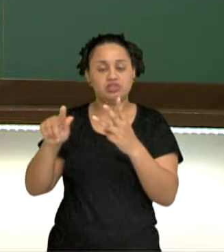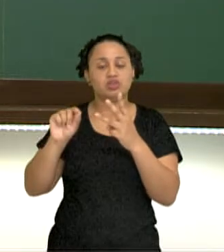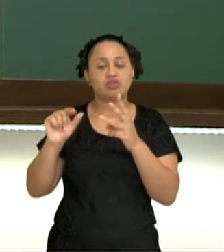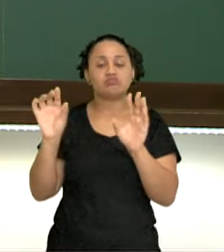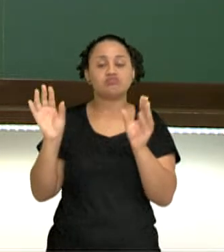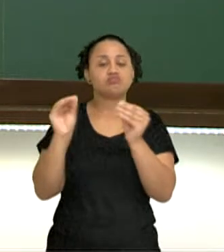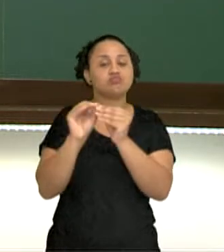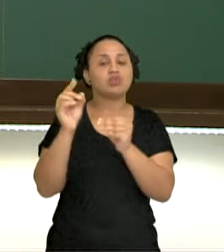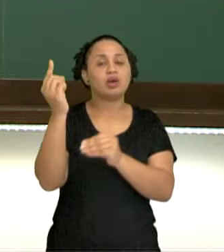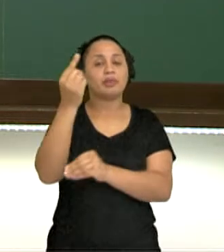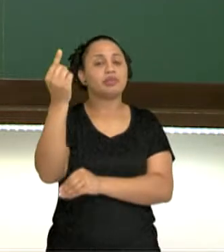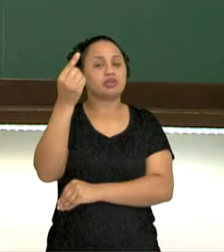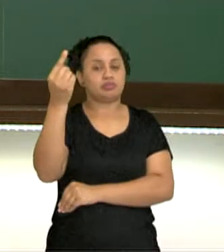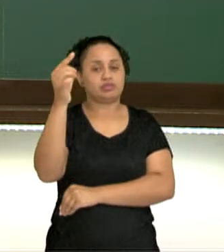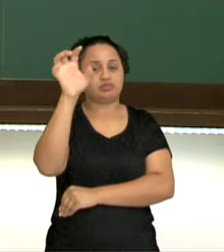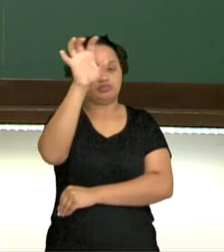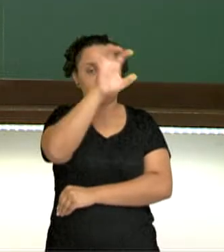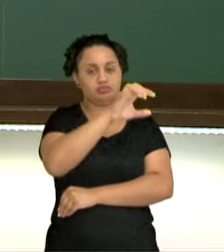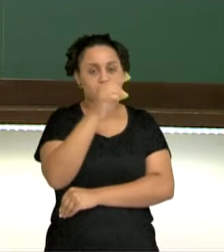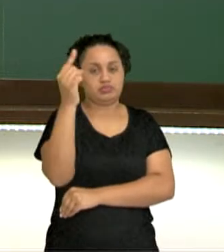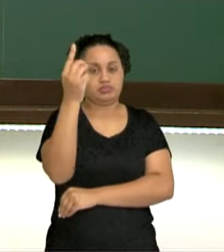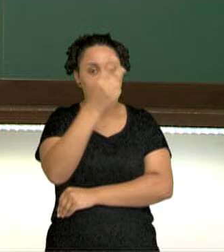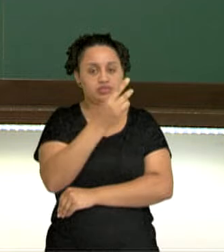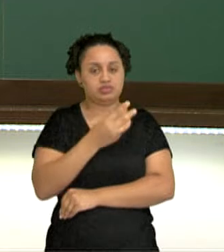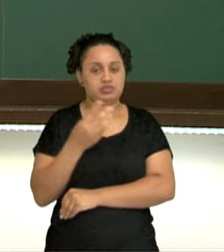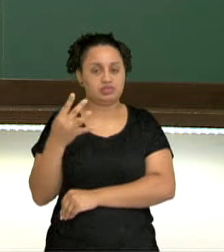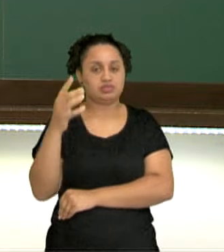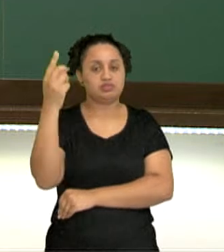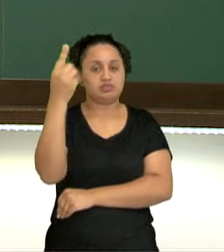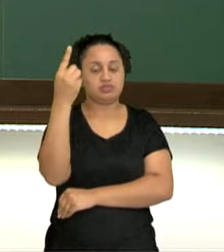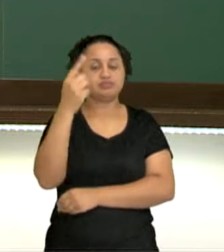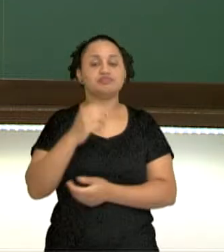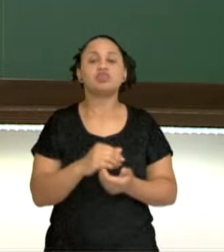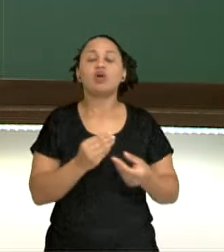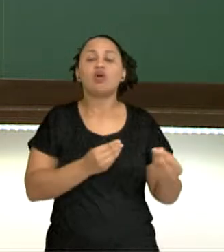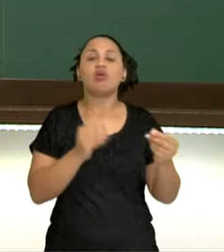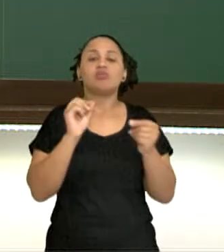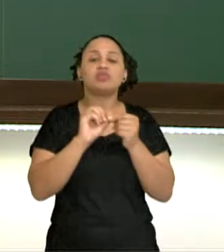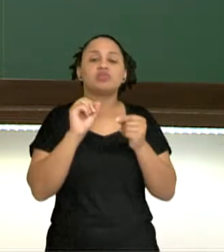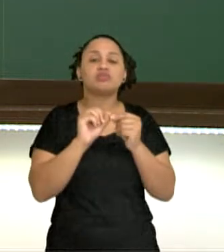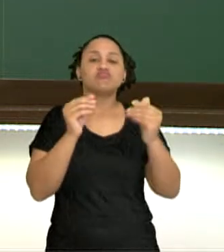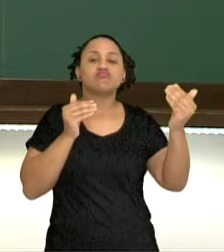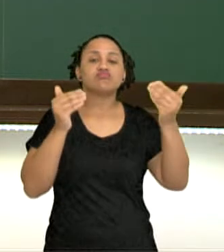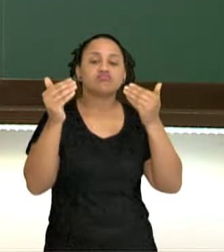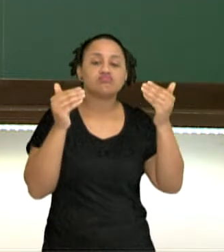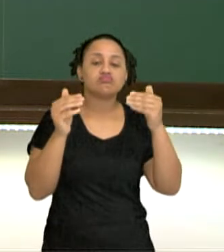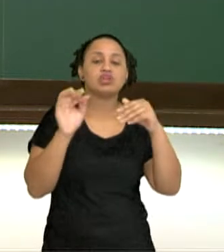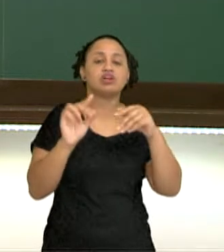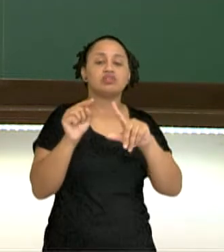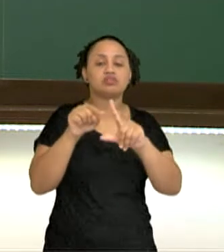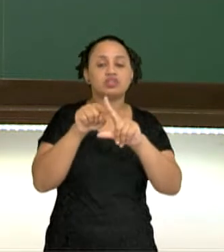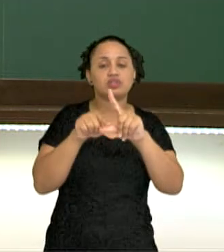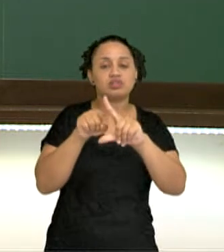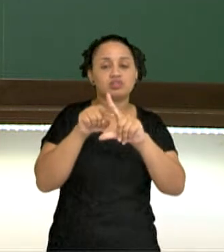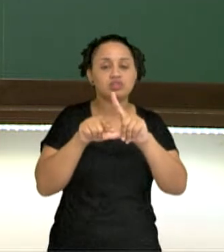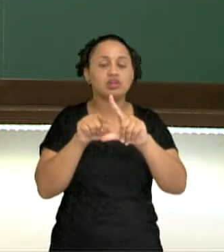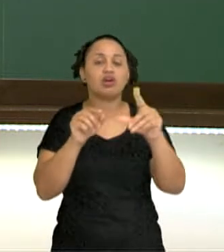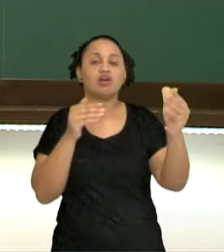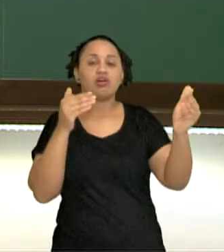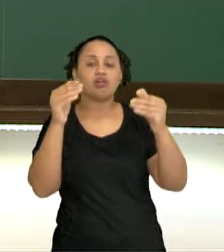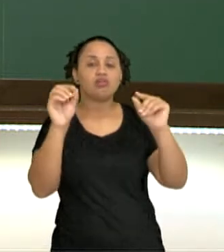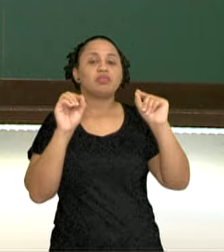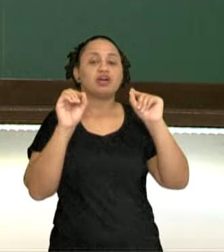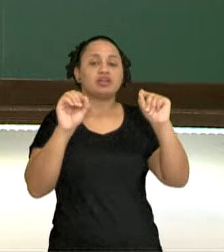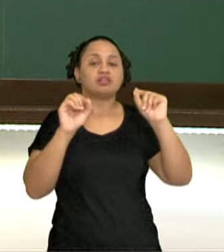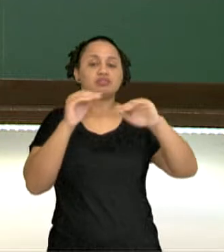ângulo ao primeiro quadrante. Como que isso é feito? Sempre comparando o valor do ângulo com aquele que está sobre o